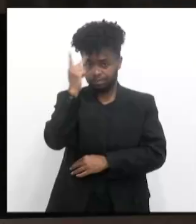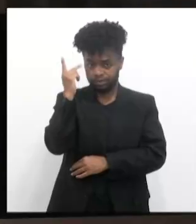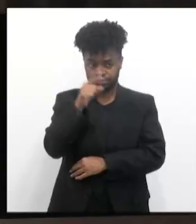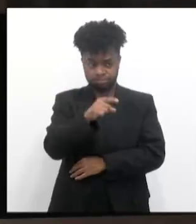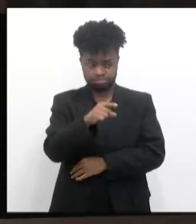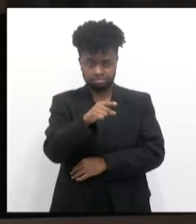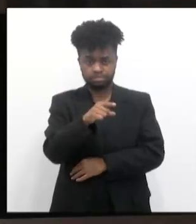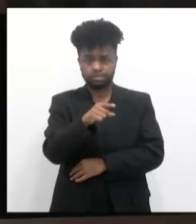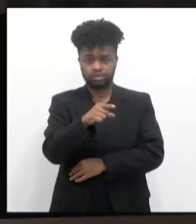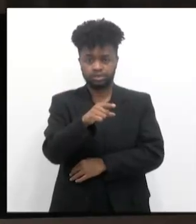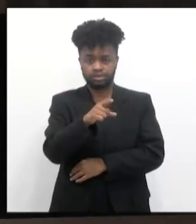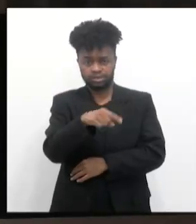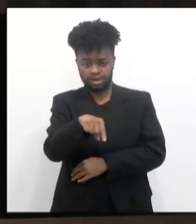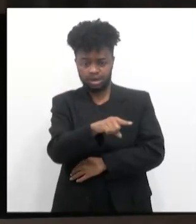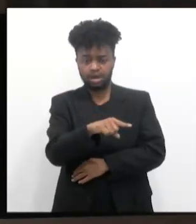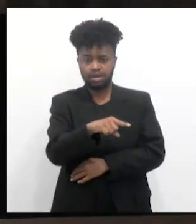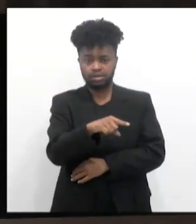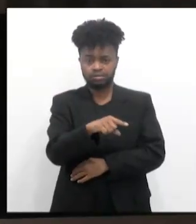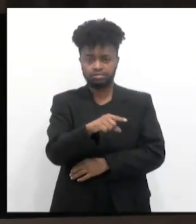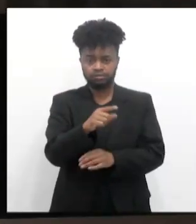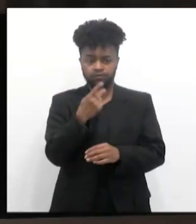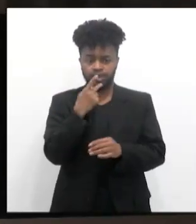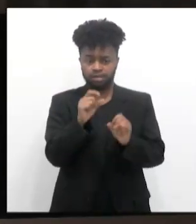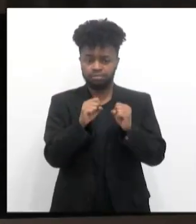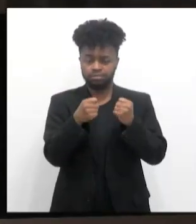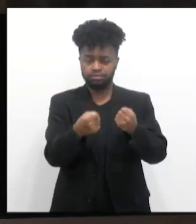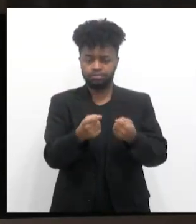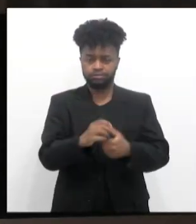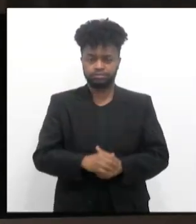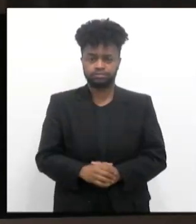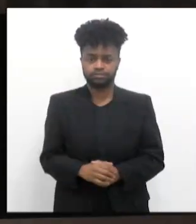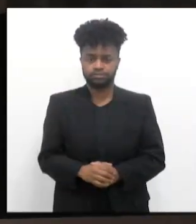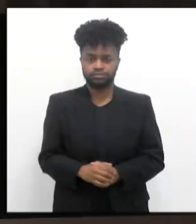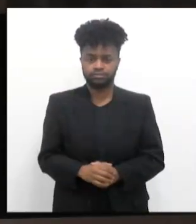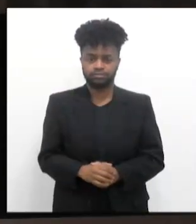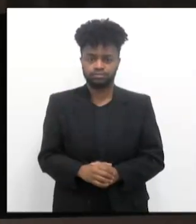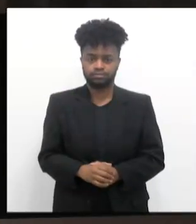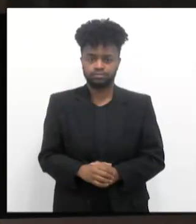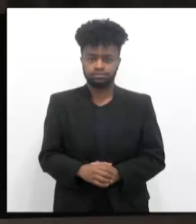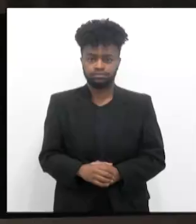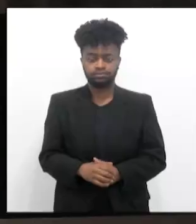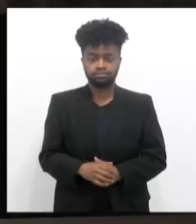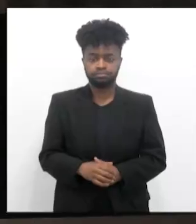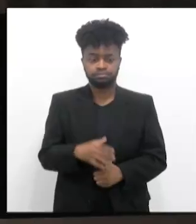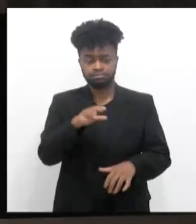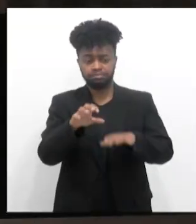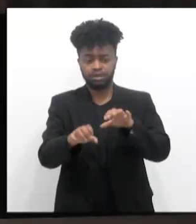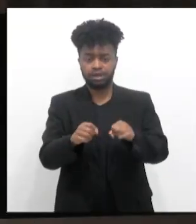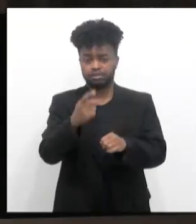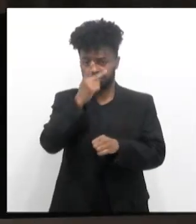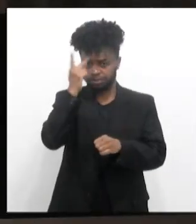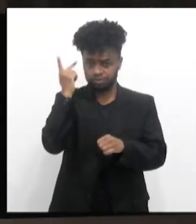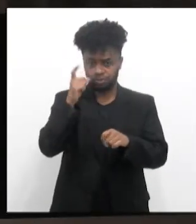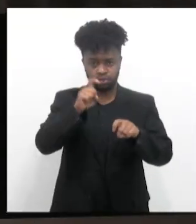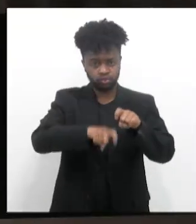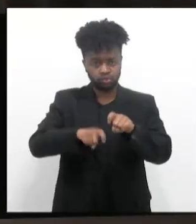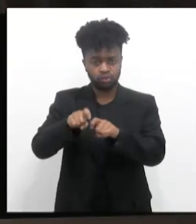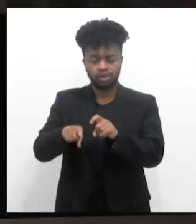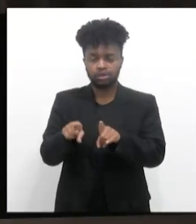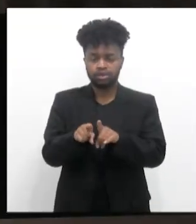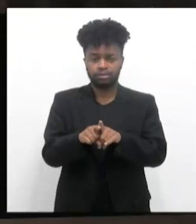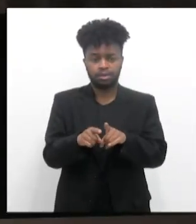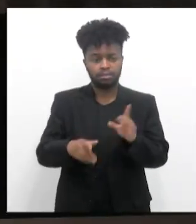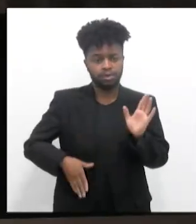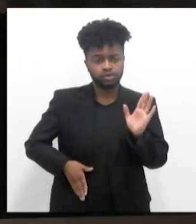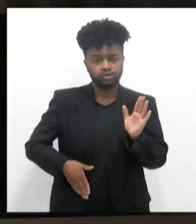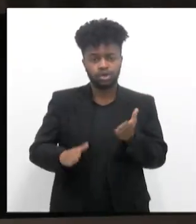eles advertem defender. Vamos pegar os estupradores, uns